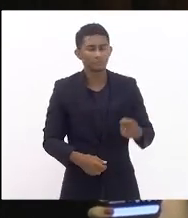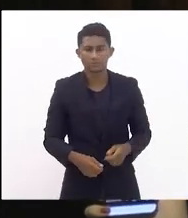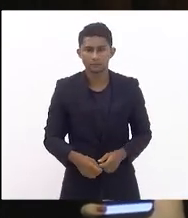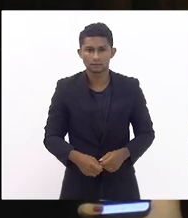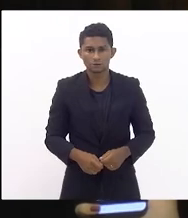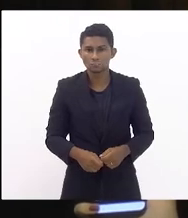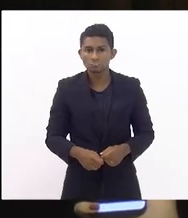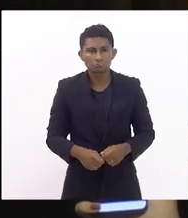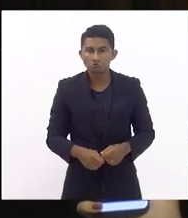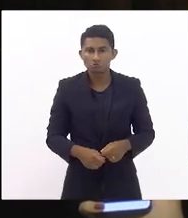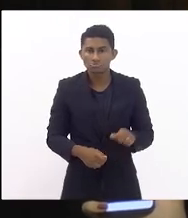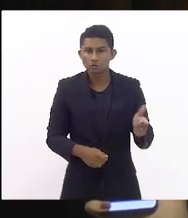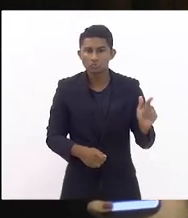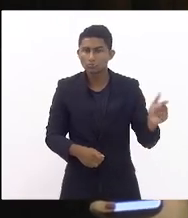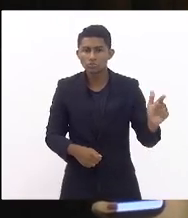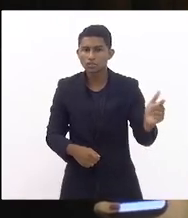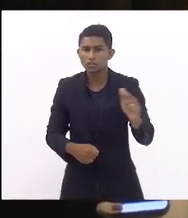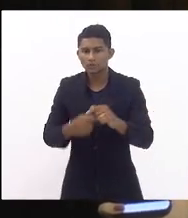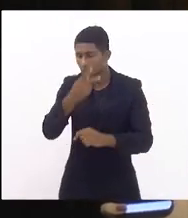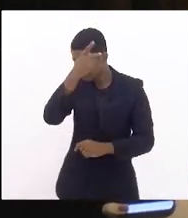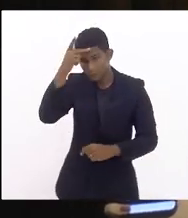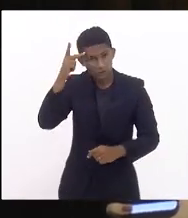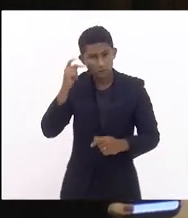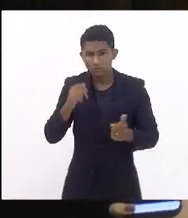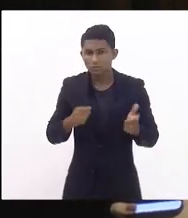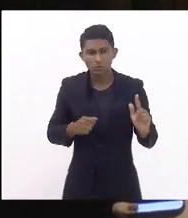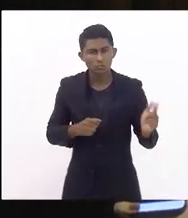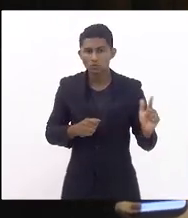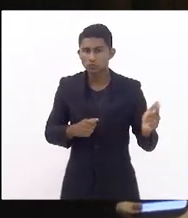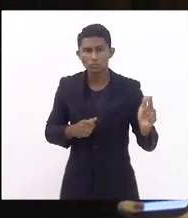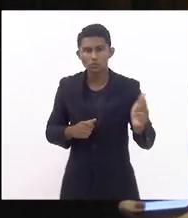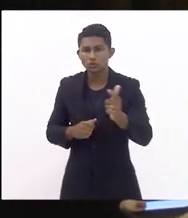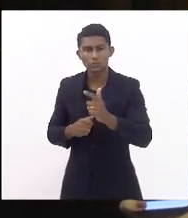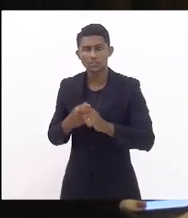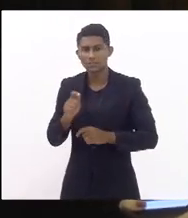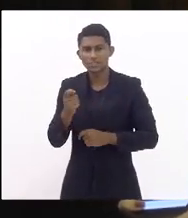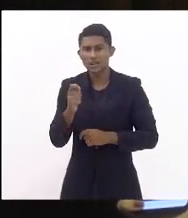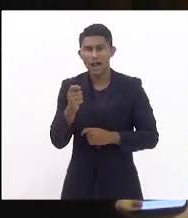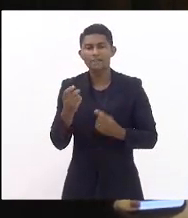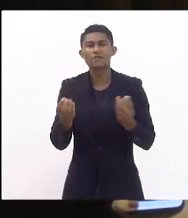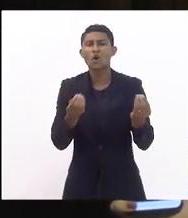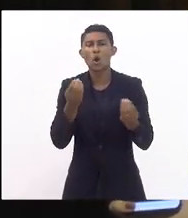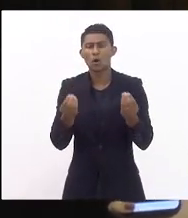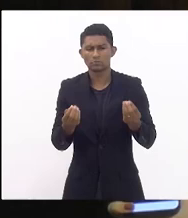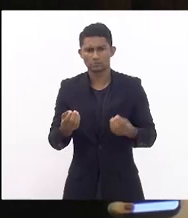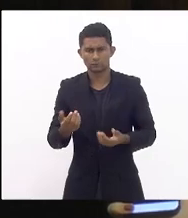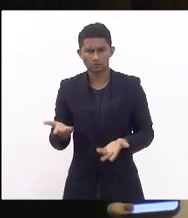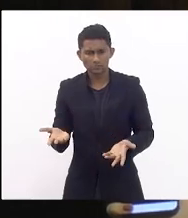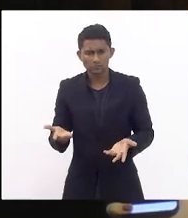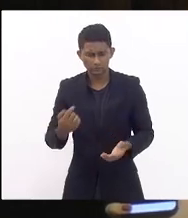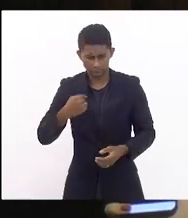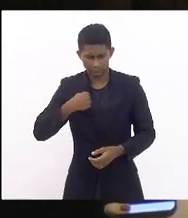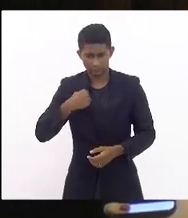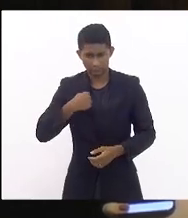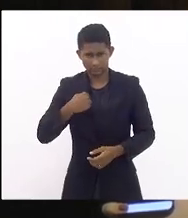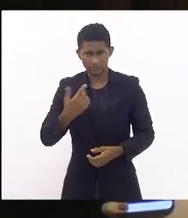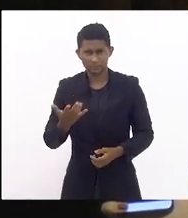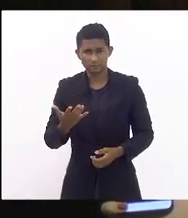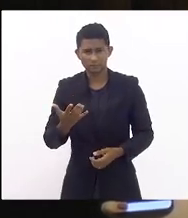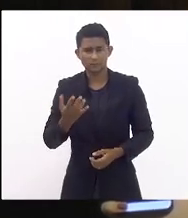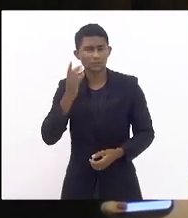local. Mais uma vez, eu encontrei dificuldade de exercer aquilo que,